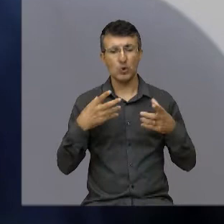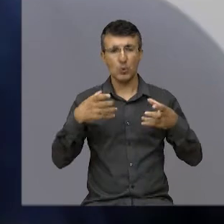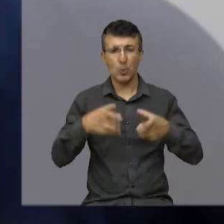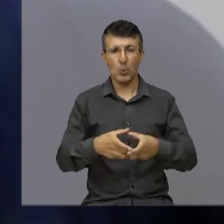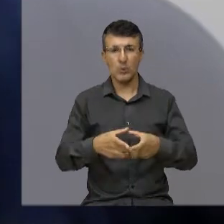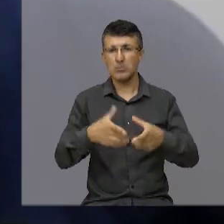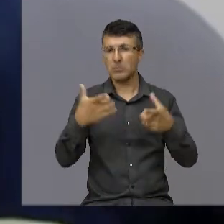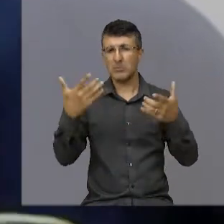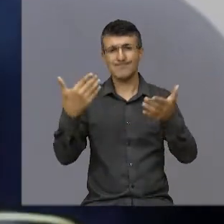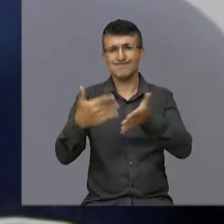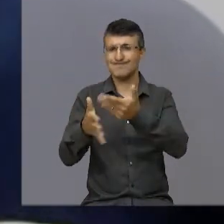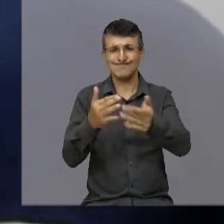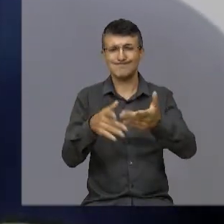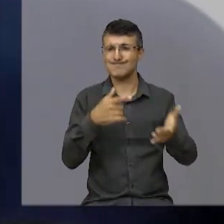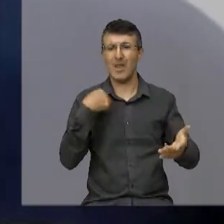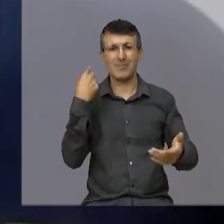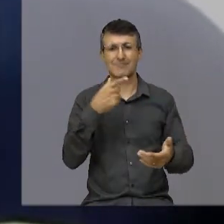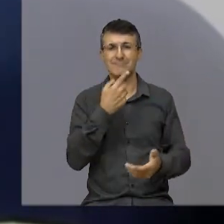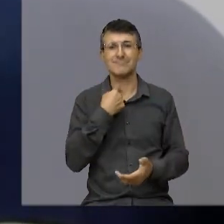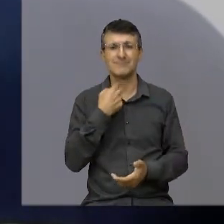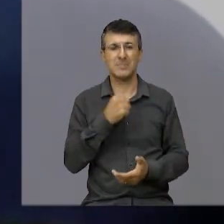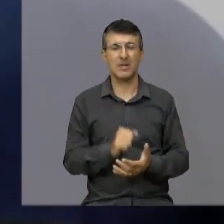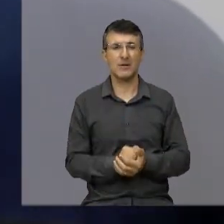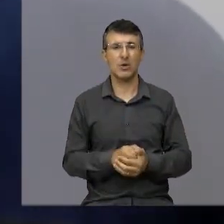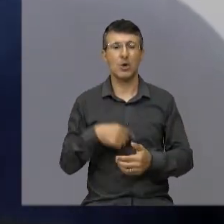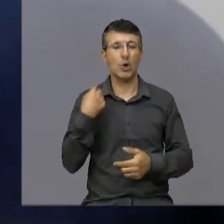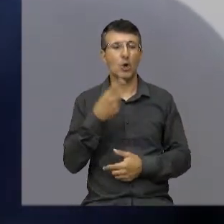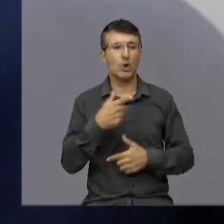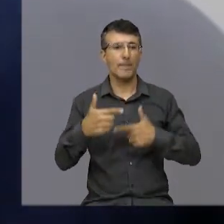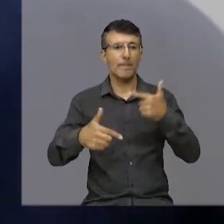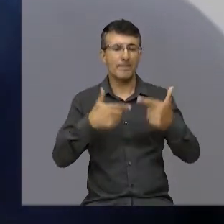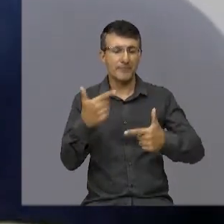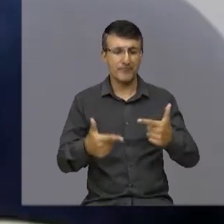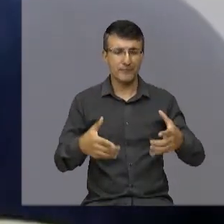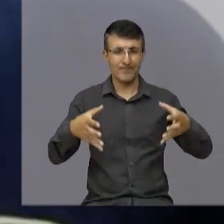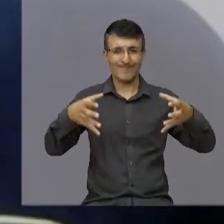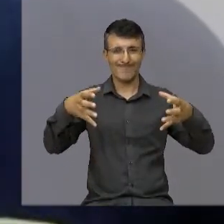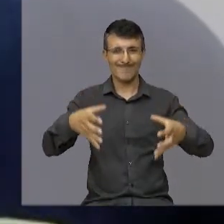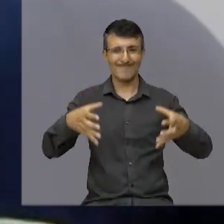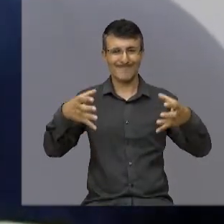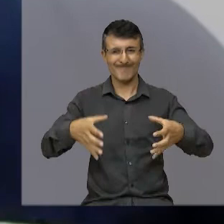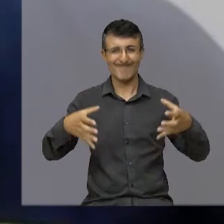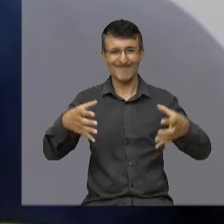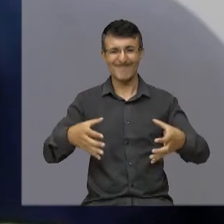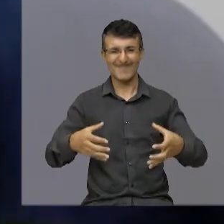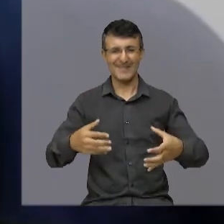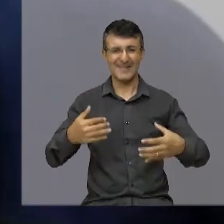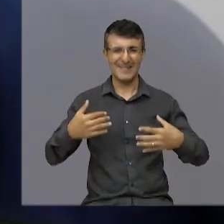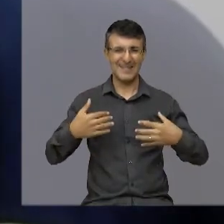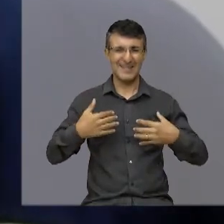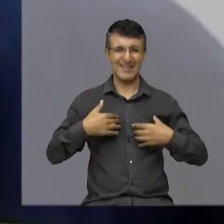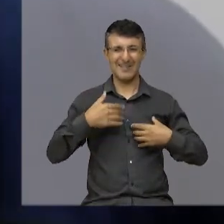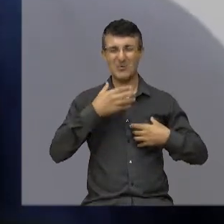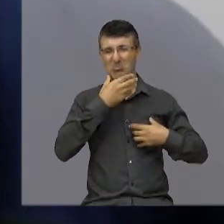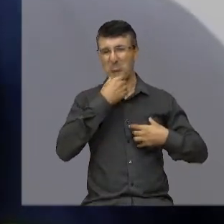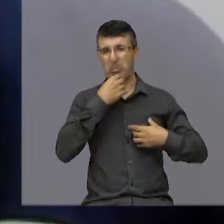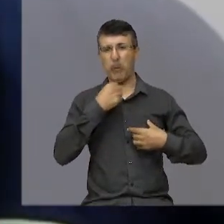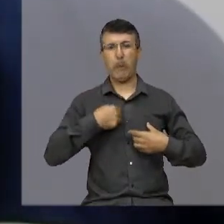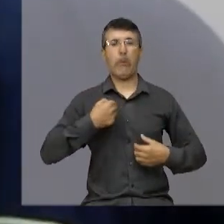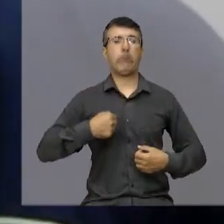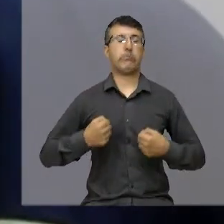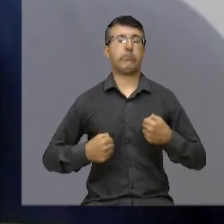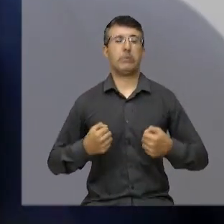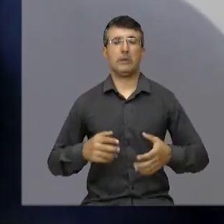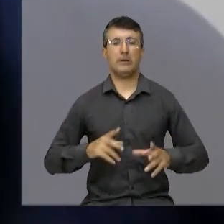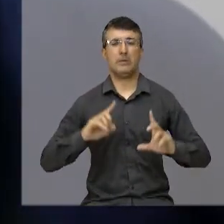é a grande verdade. Trabalhamos num ambiente machista, né? E temos que sim enfrentar